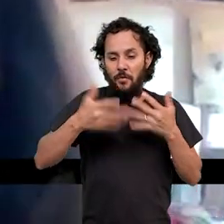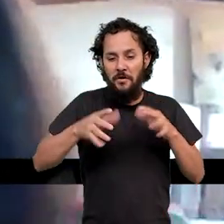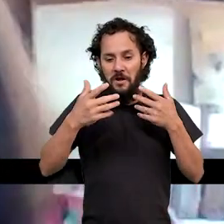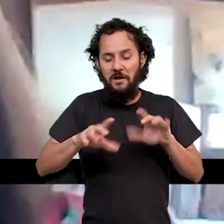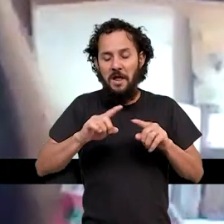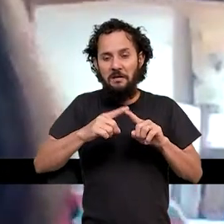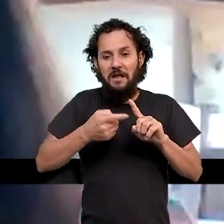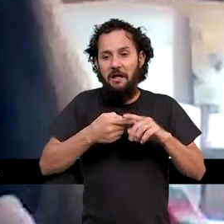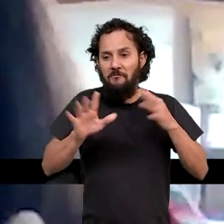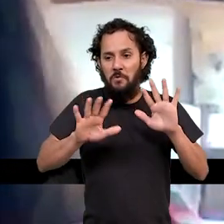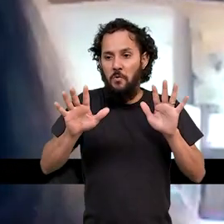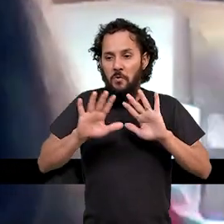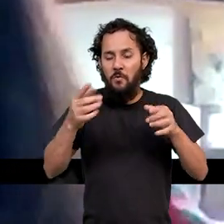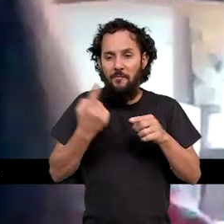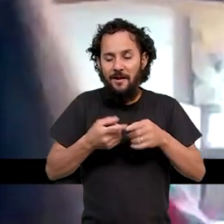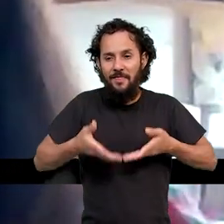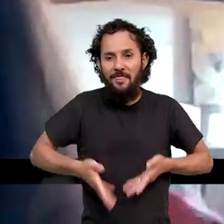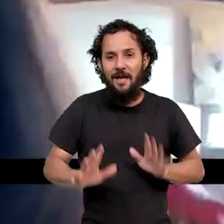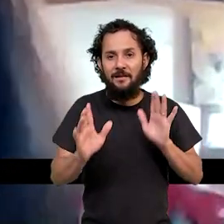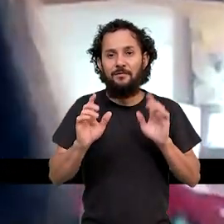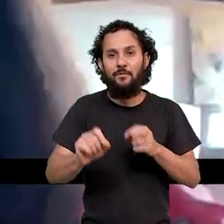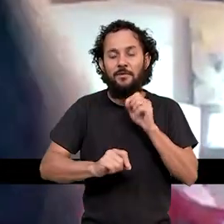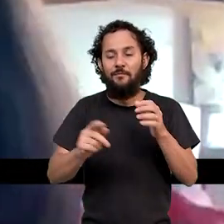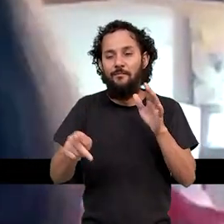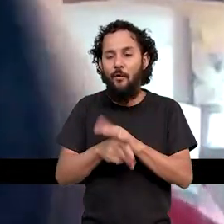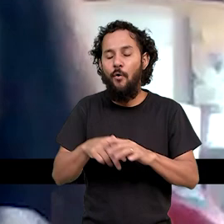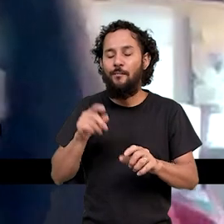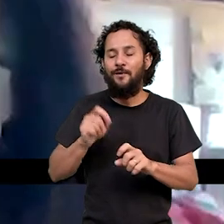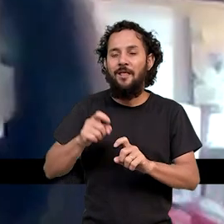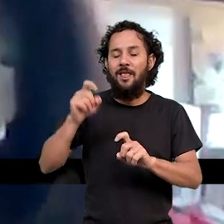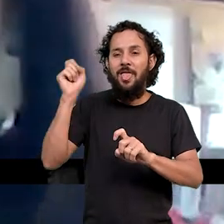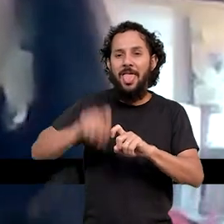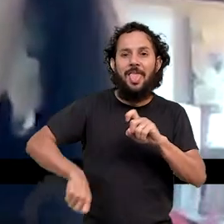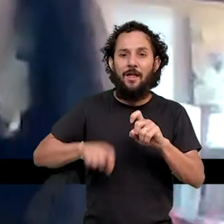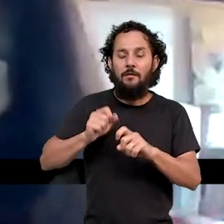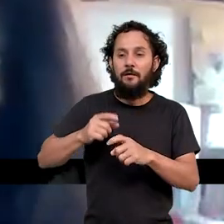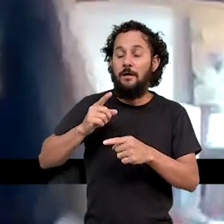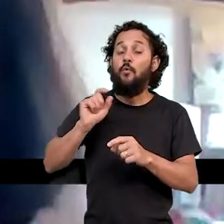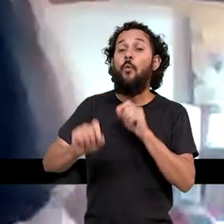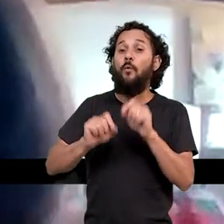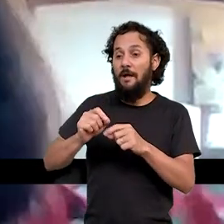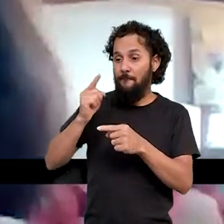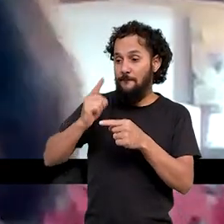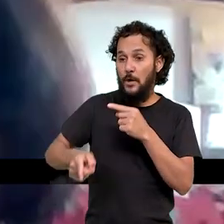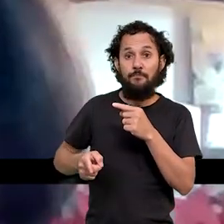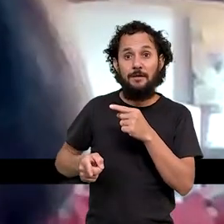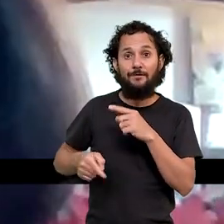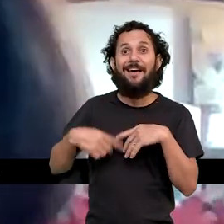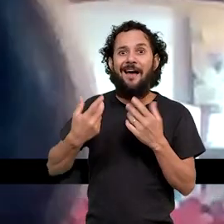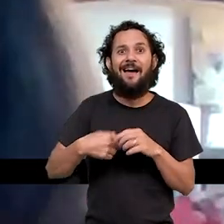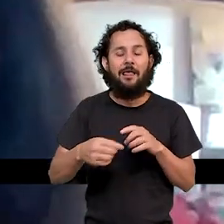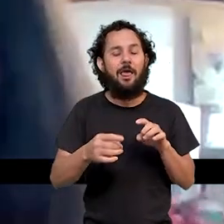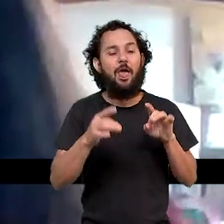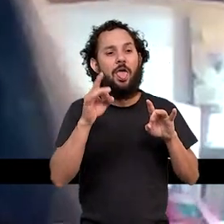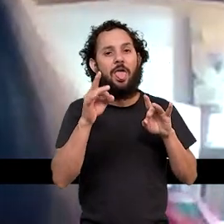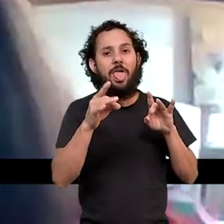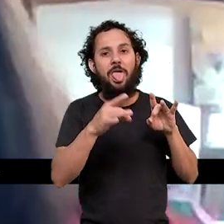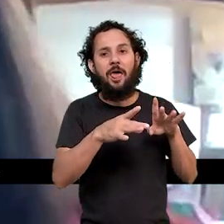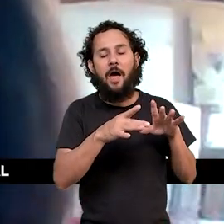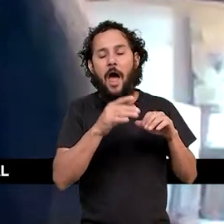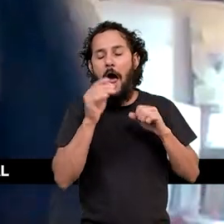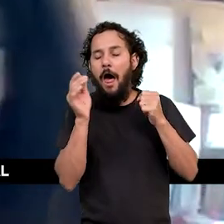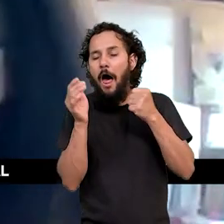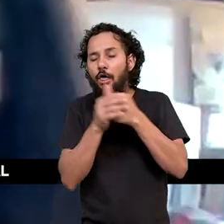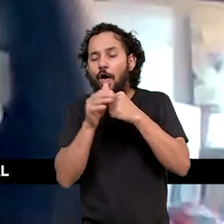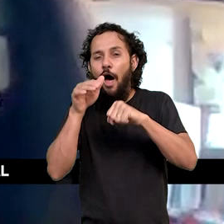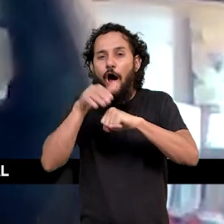essa gravidez, porque nasceram de relações, naquele momento, proibidas, e elas eram, na calada